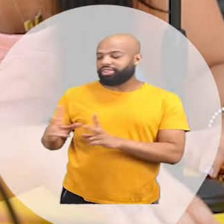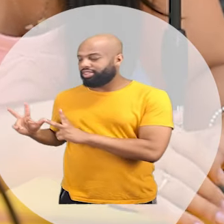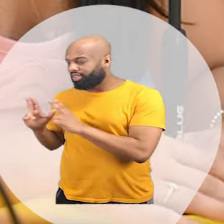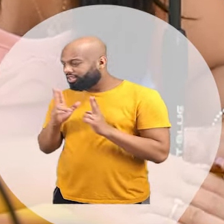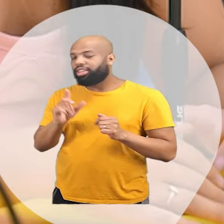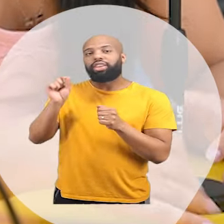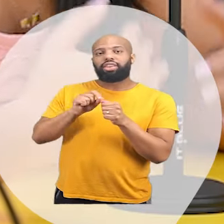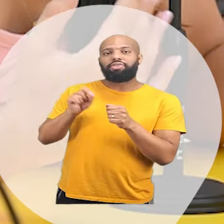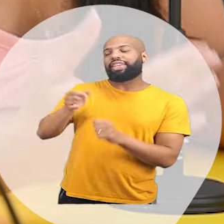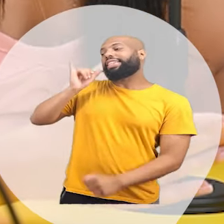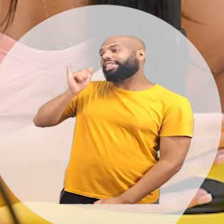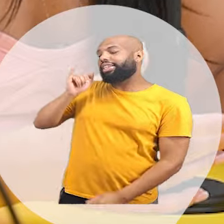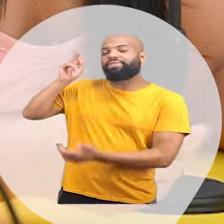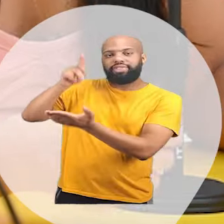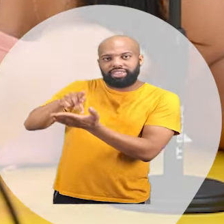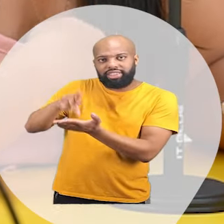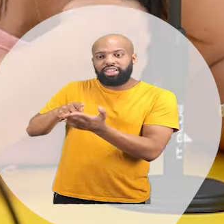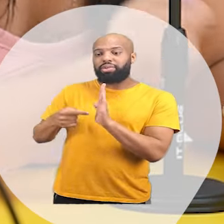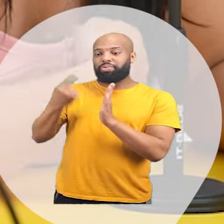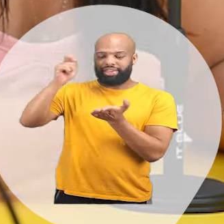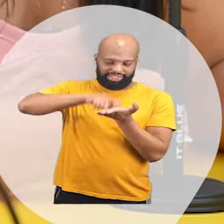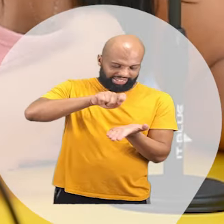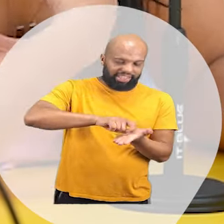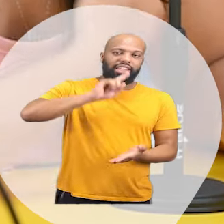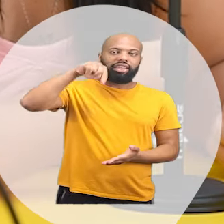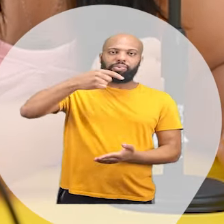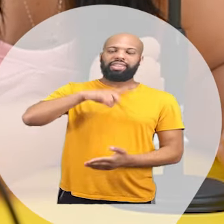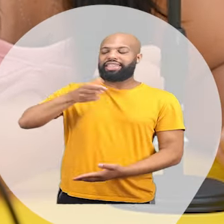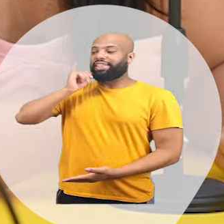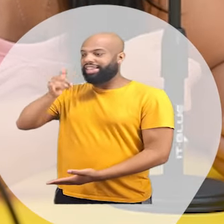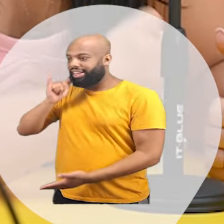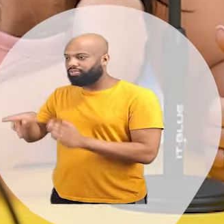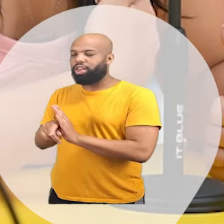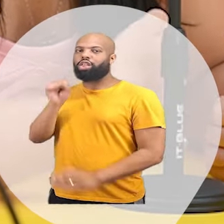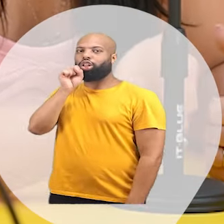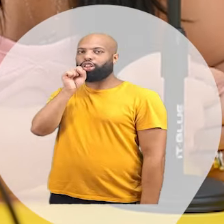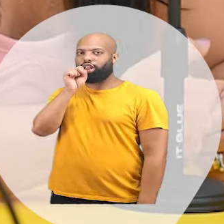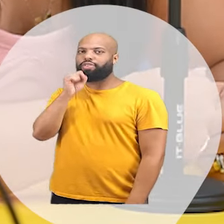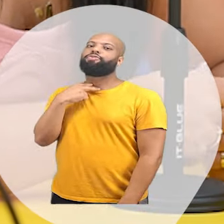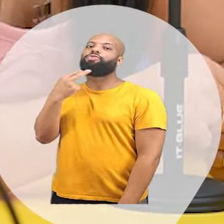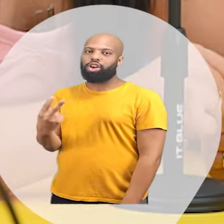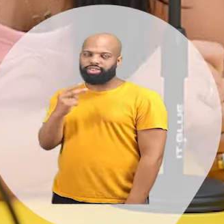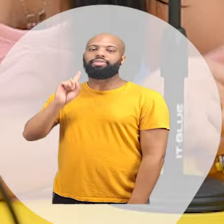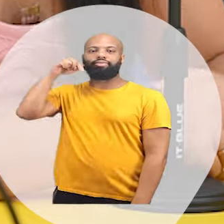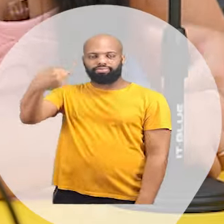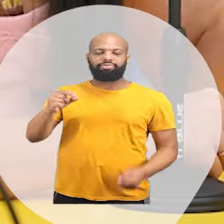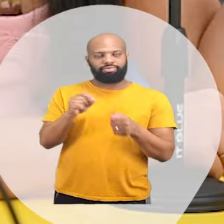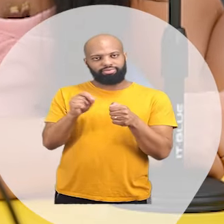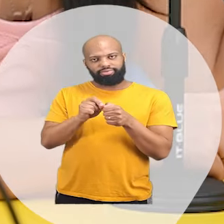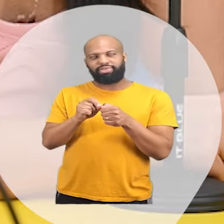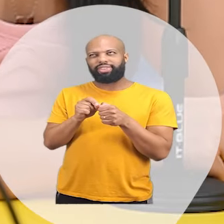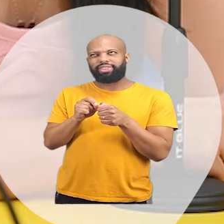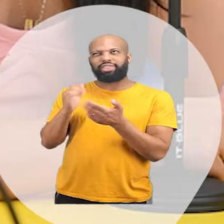aí depois a gente faz a narração mesmo primeiro é a escrita dele pois é a narração da voz aí depois